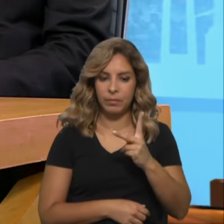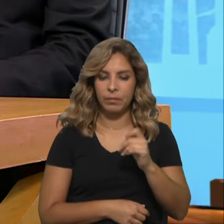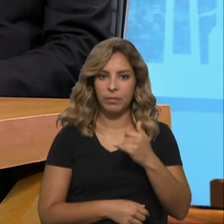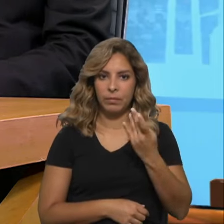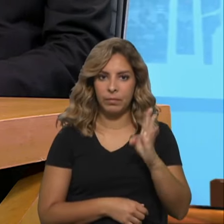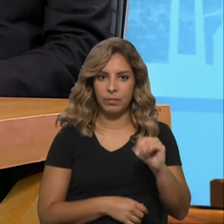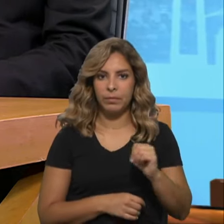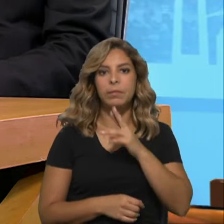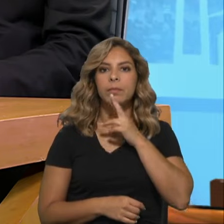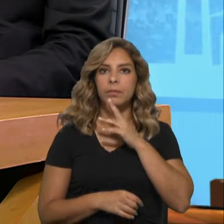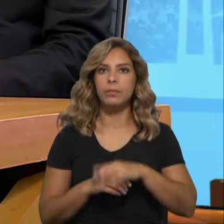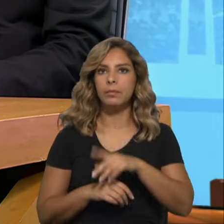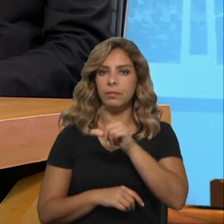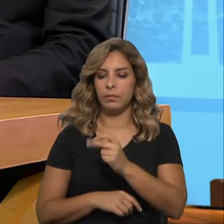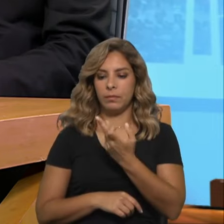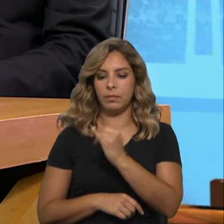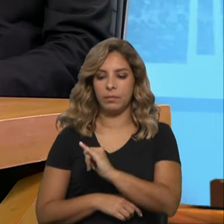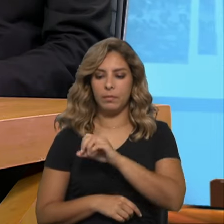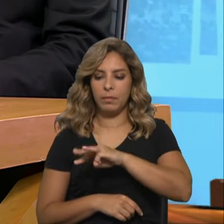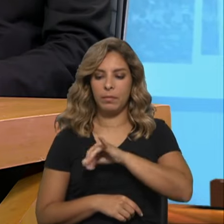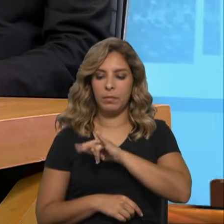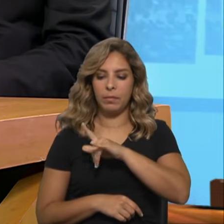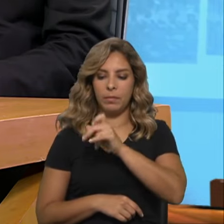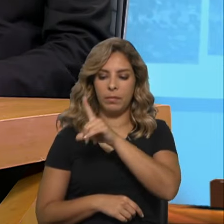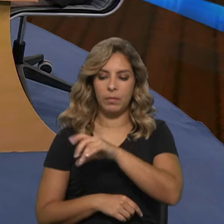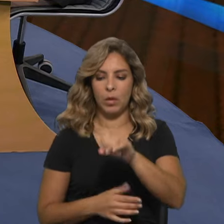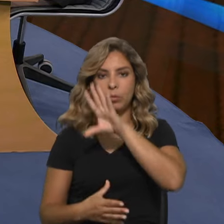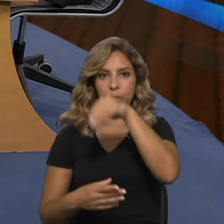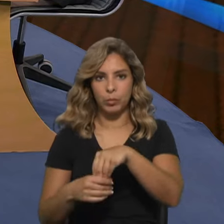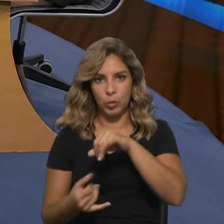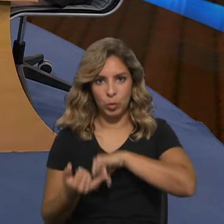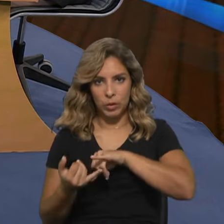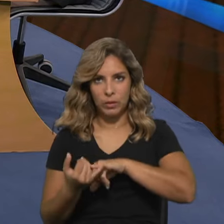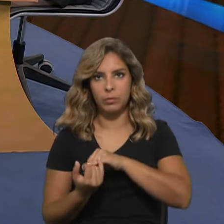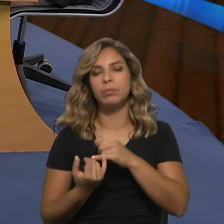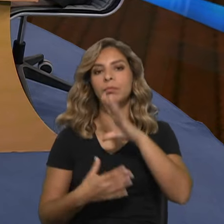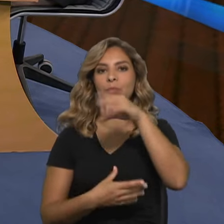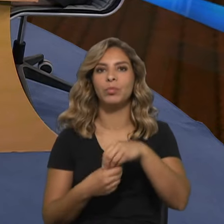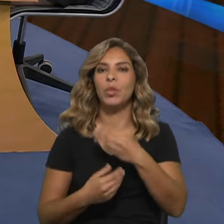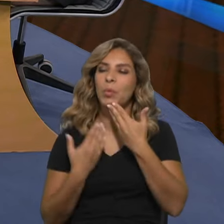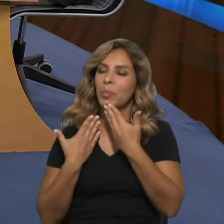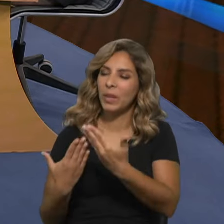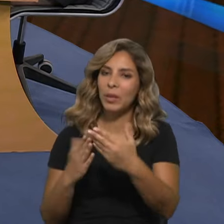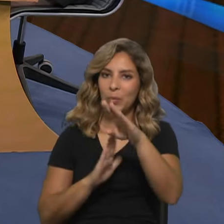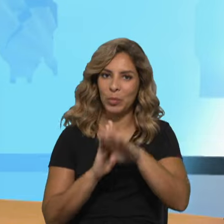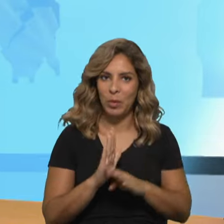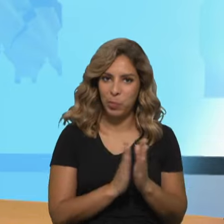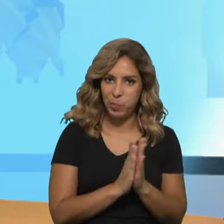também Rui Militão, que integra também a direção desta associação. Boa tarde, obrigado por estarem aqui no programa Eclésia. Boa